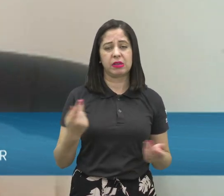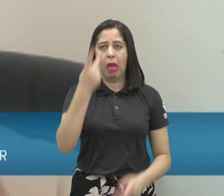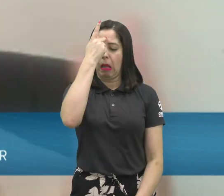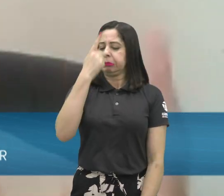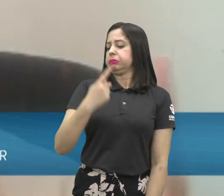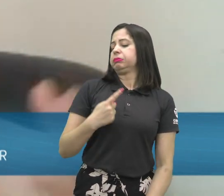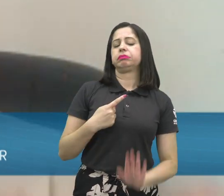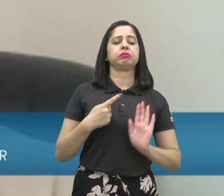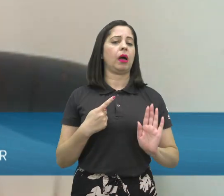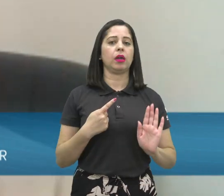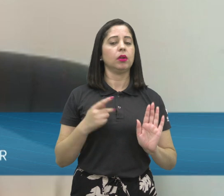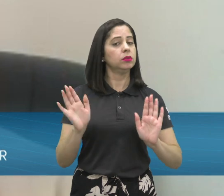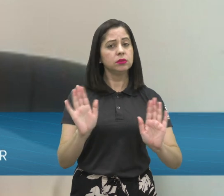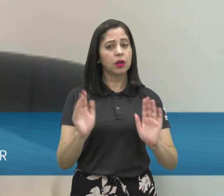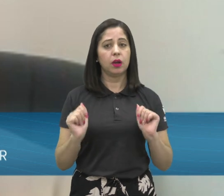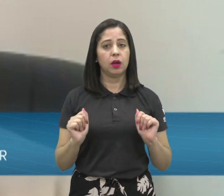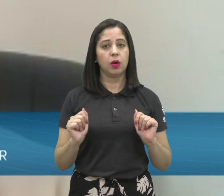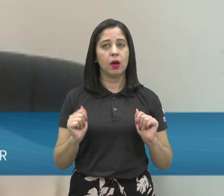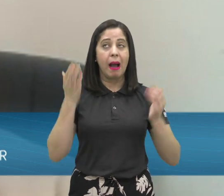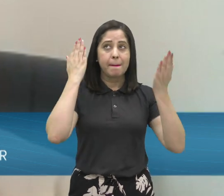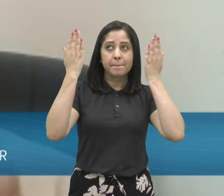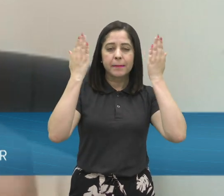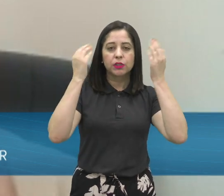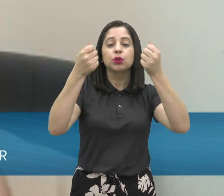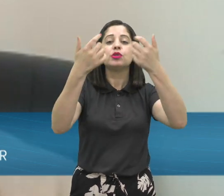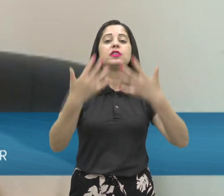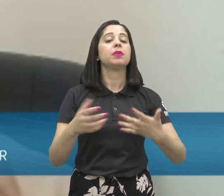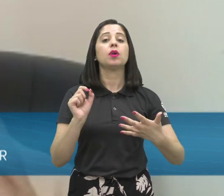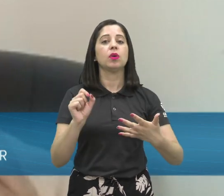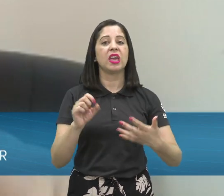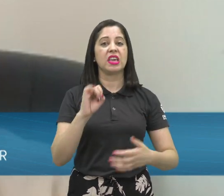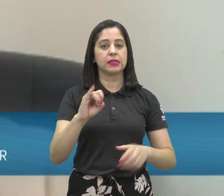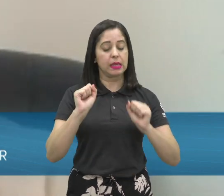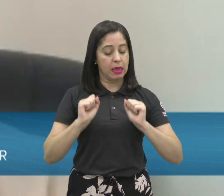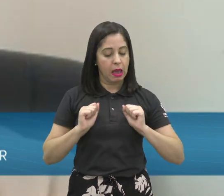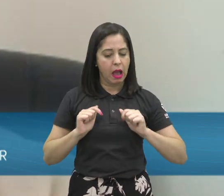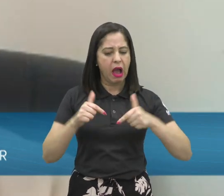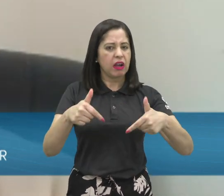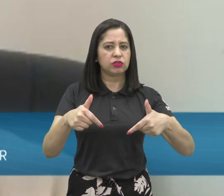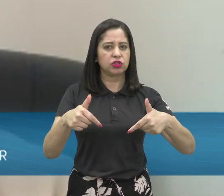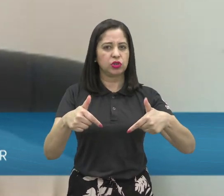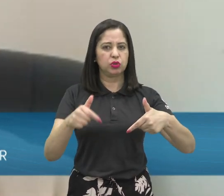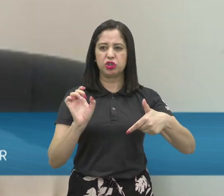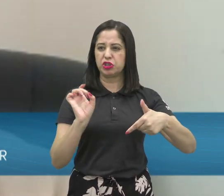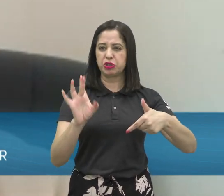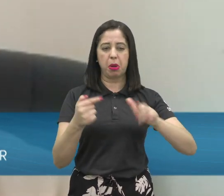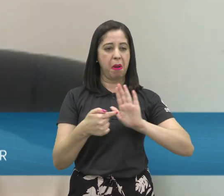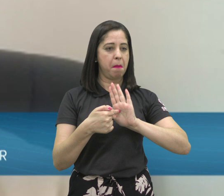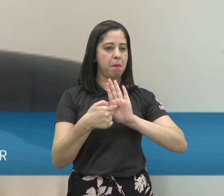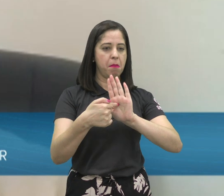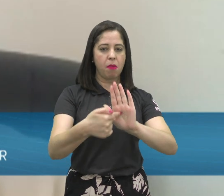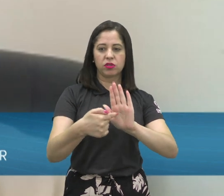ela é expandida, e até mesmo na psicologia fala isso, de o quanto que, se a gente faz atos apenas moldados para a